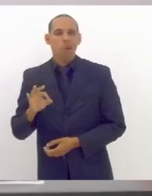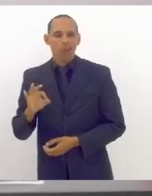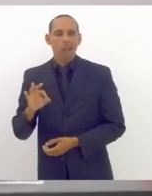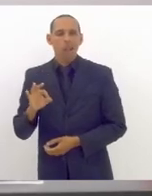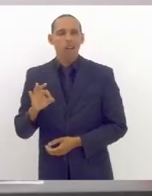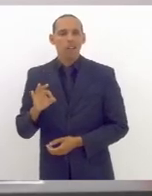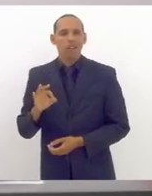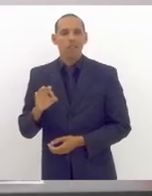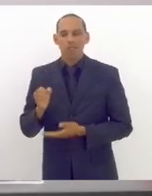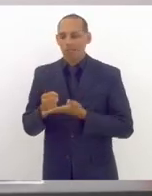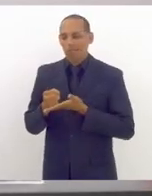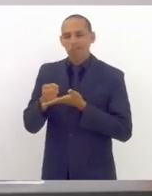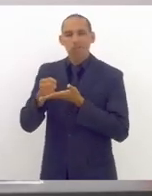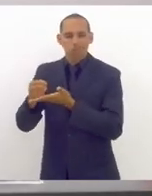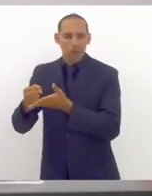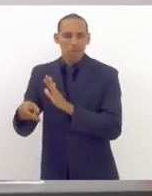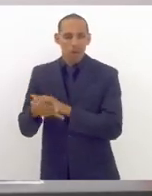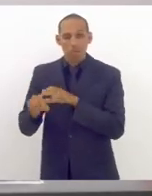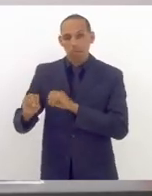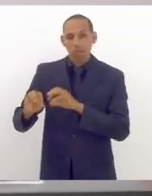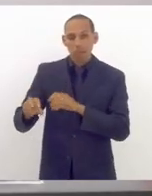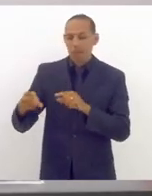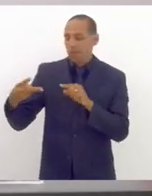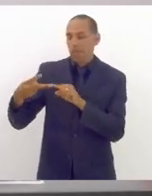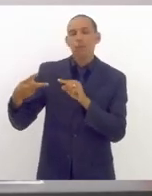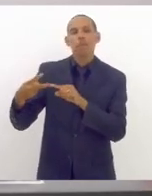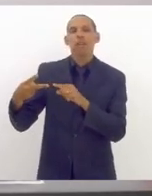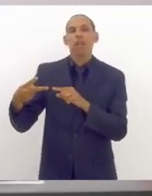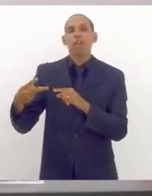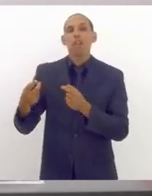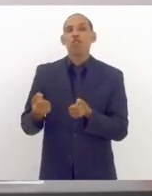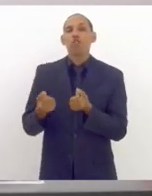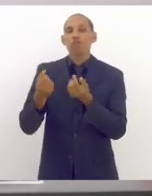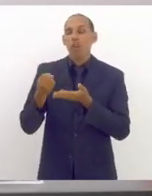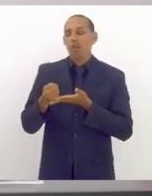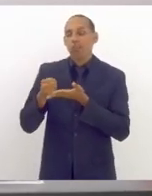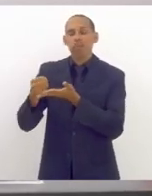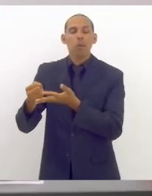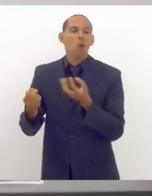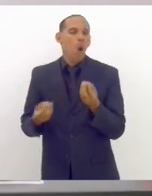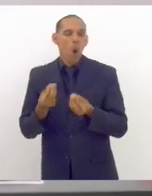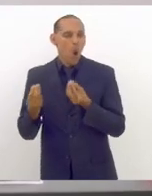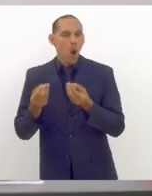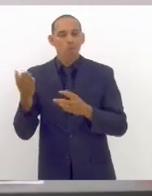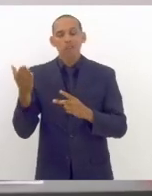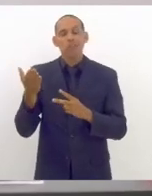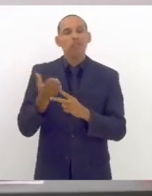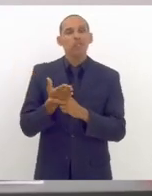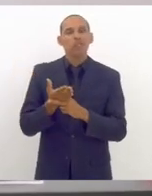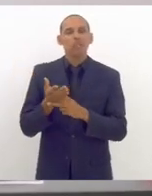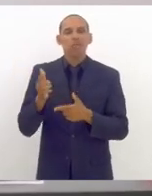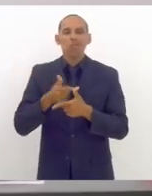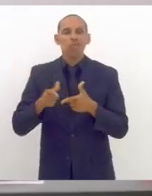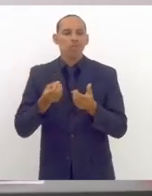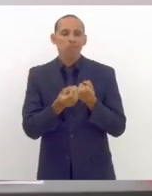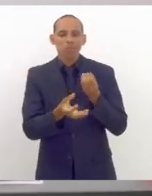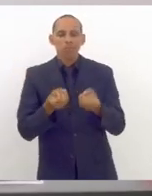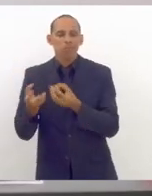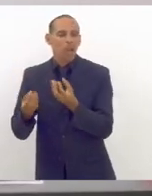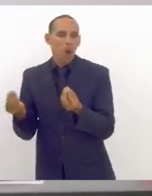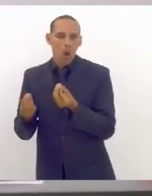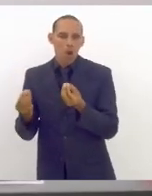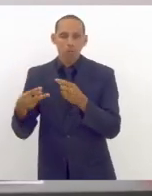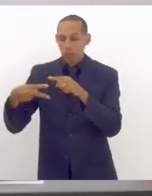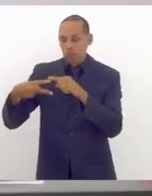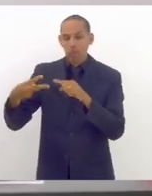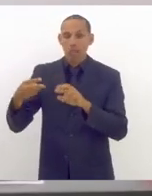ser disponibilizado para educação e como esse percentual será dividido são duas questões distintas obviamente se conversa